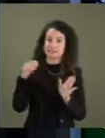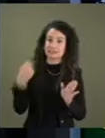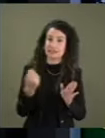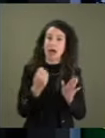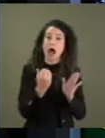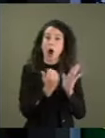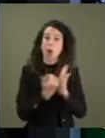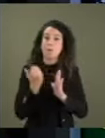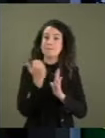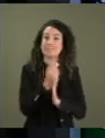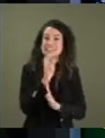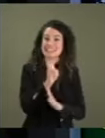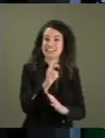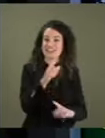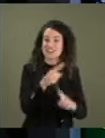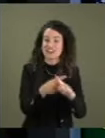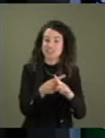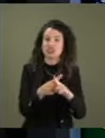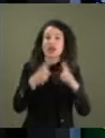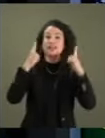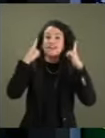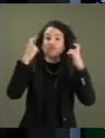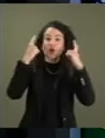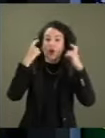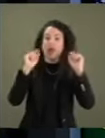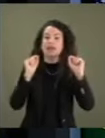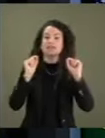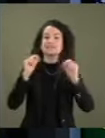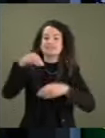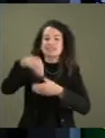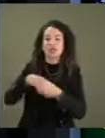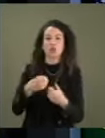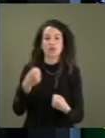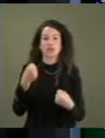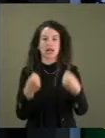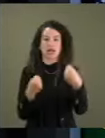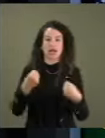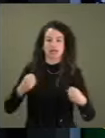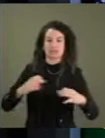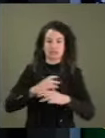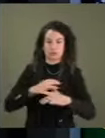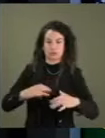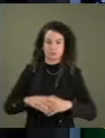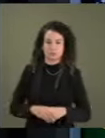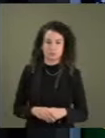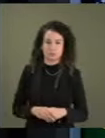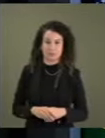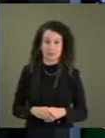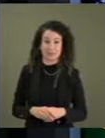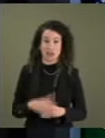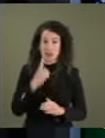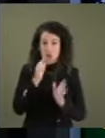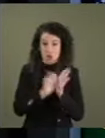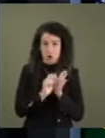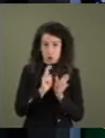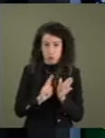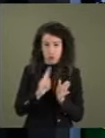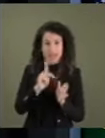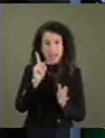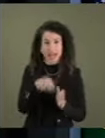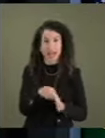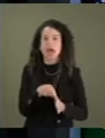5 vezes na violência do trânsito. E a droga usada era